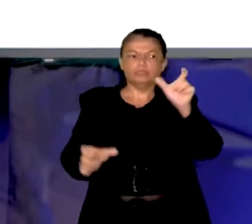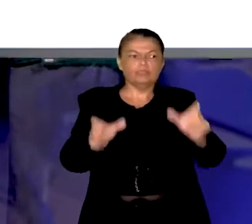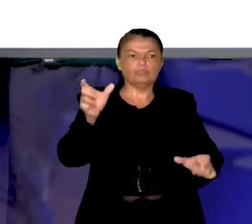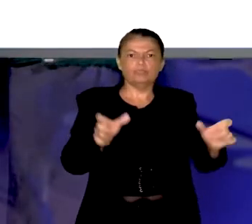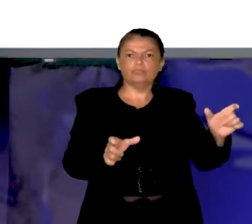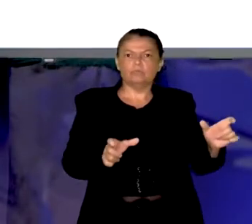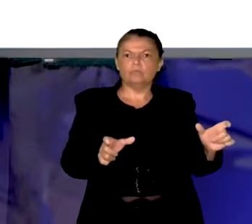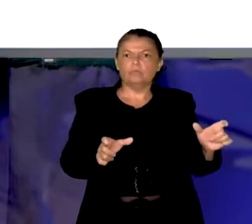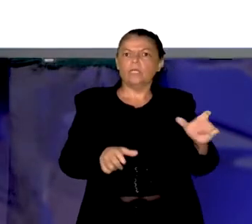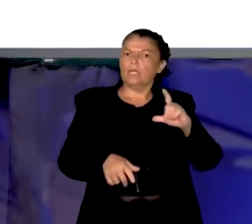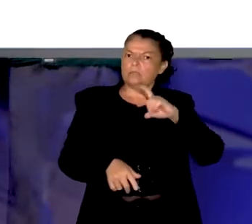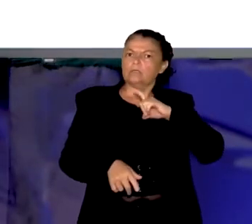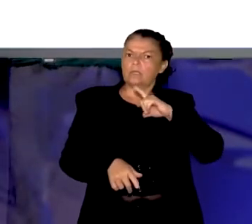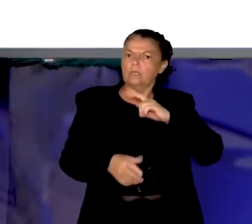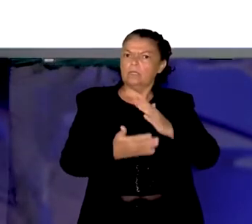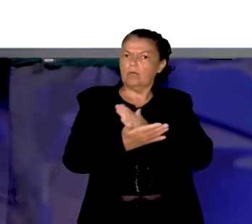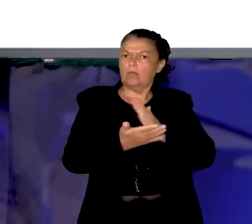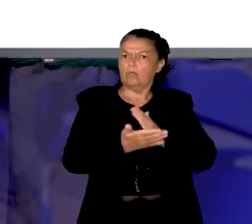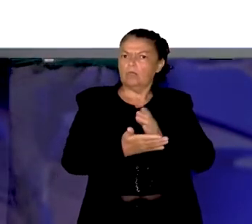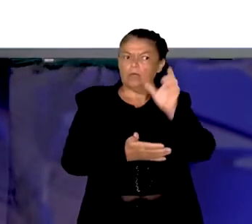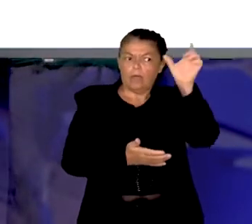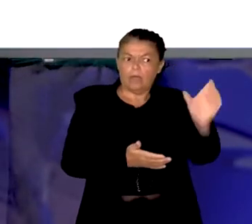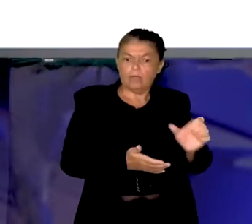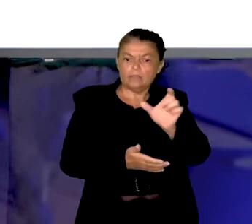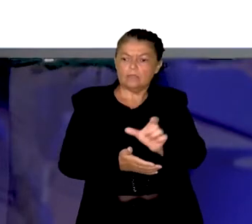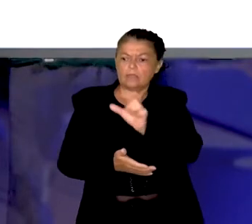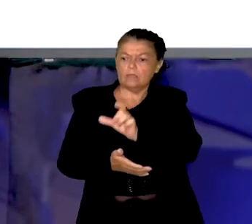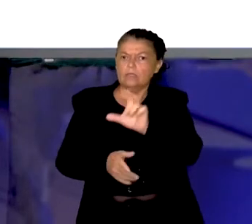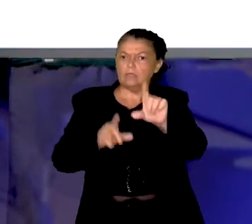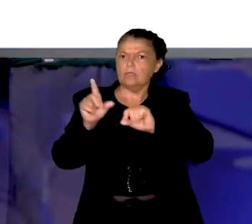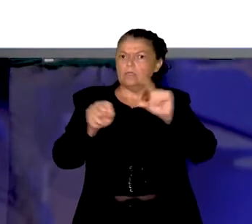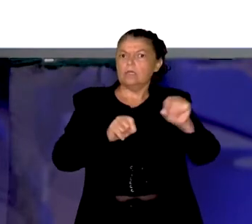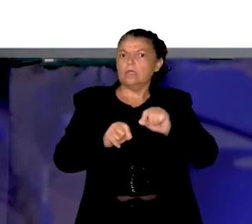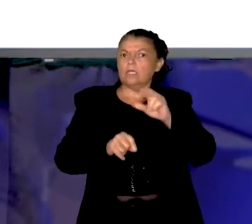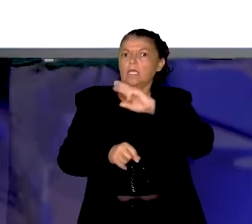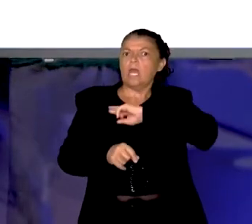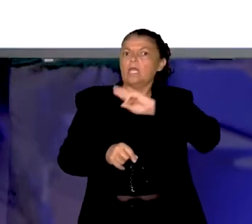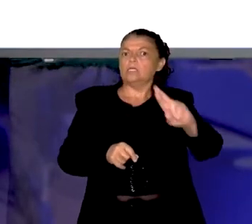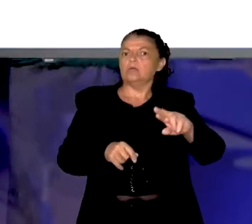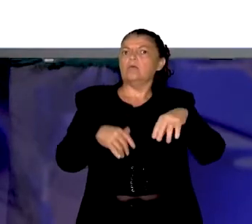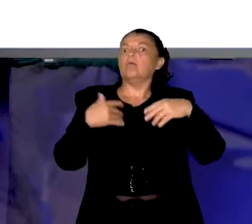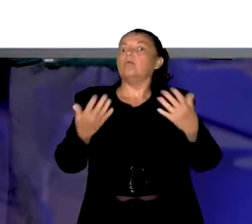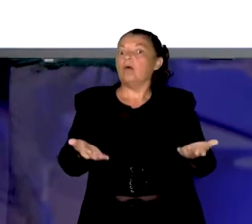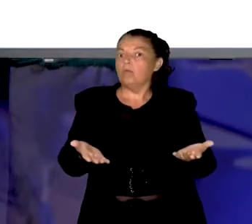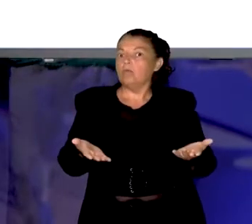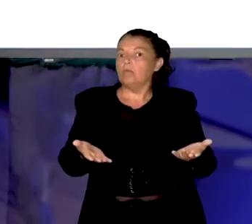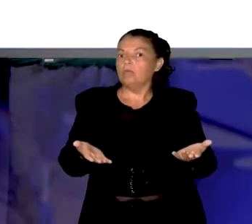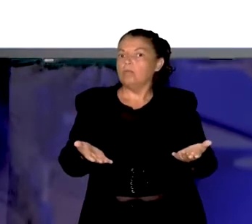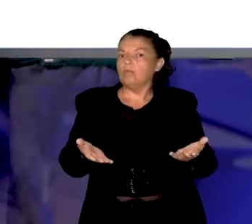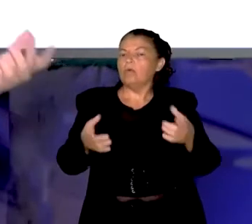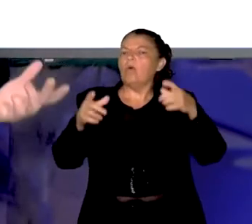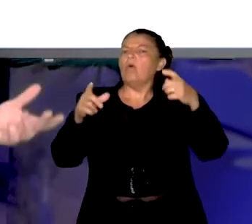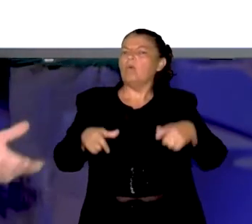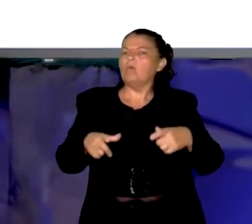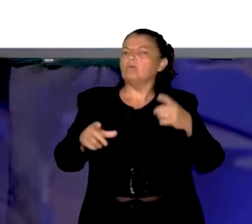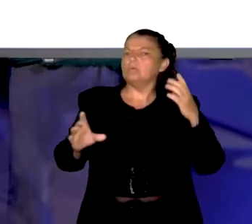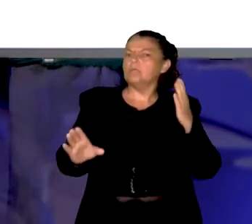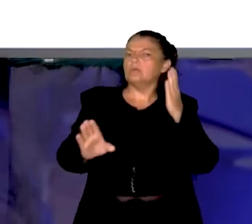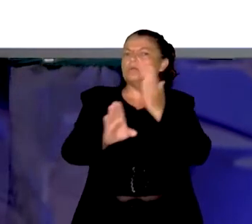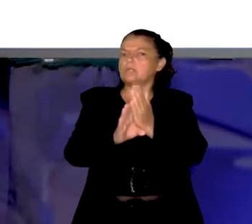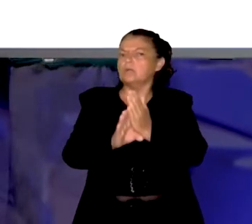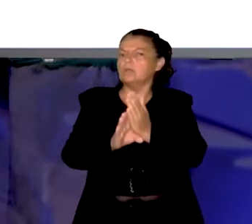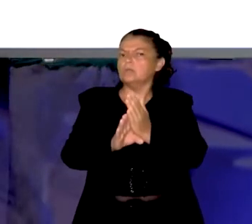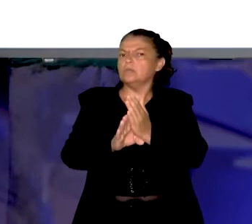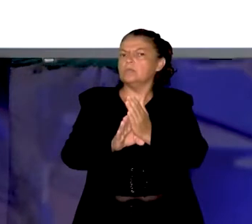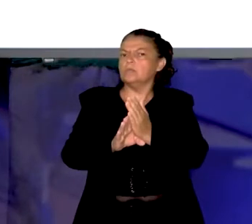que são as lideranças religiosas, ok? E onde é que nós encontramos estas lideranças